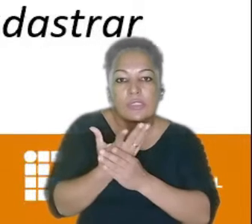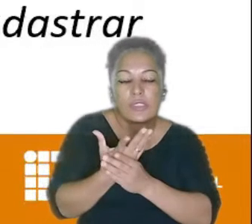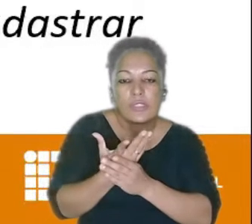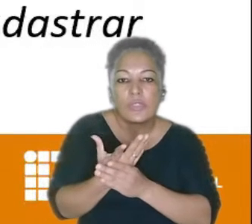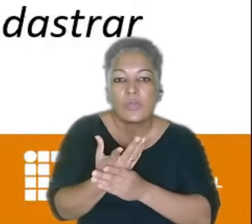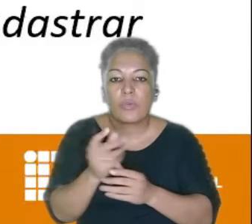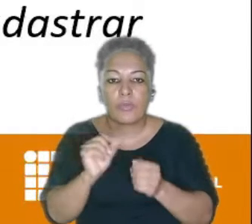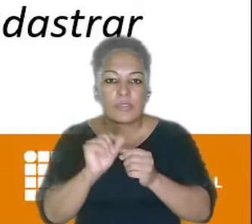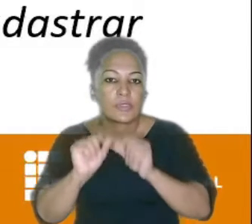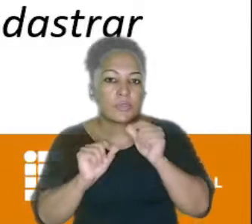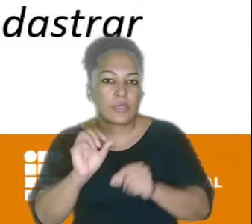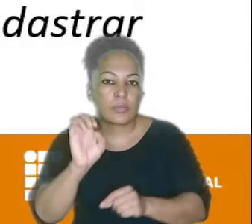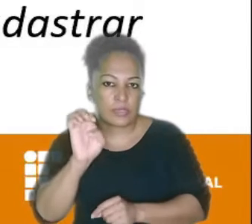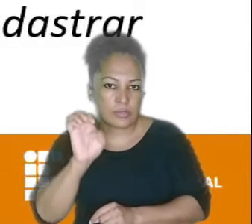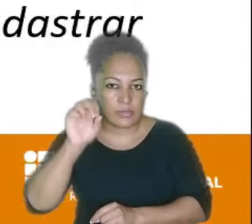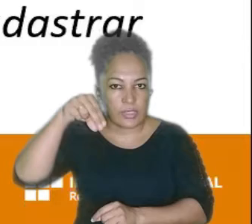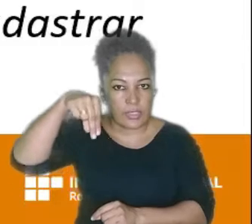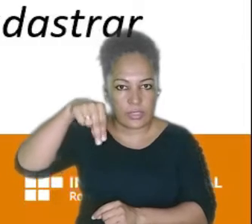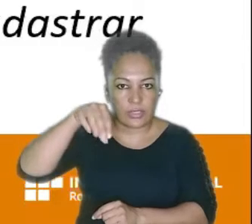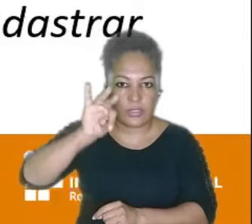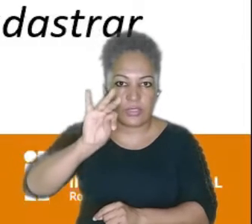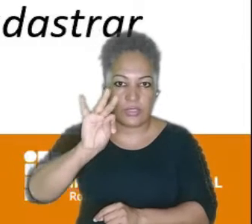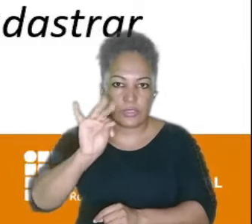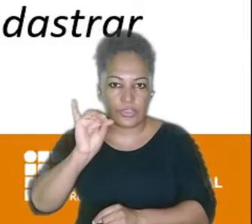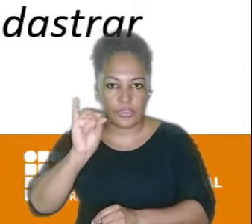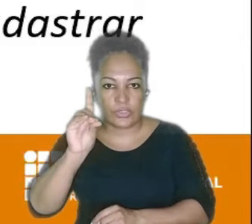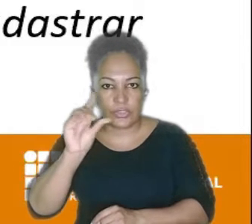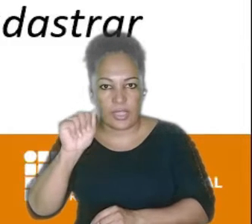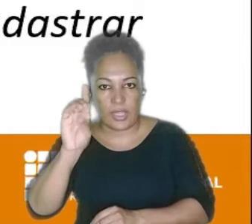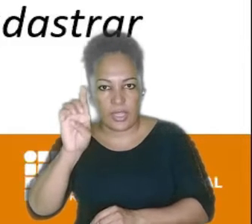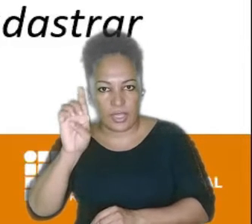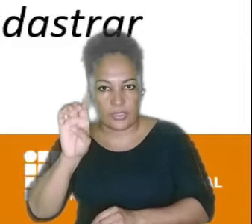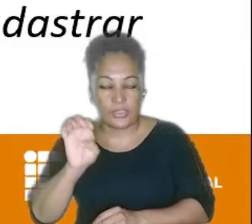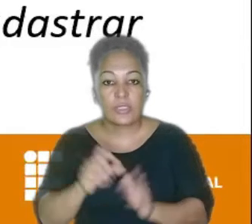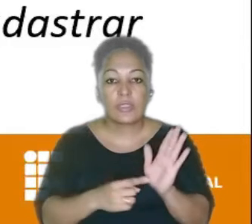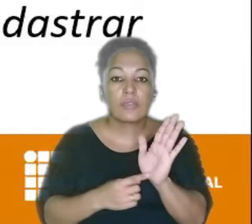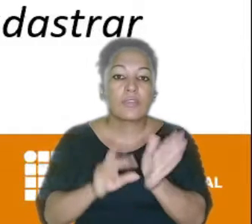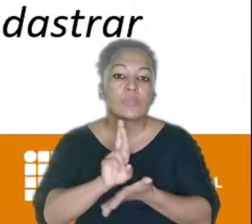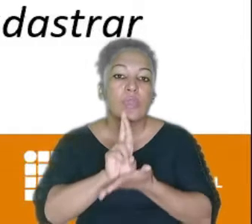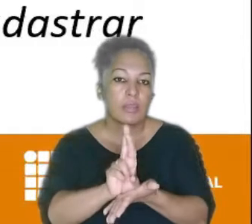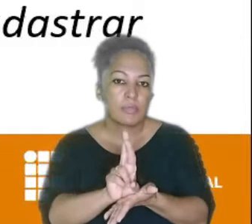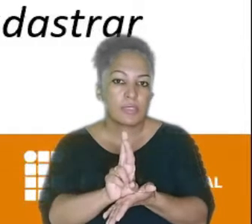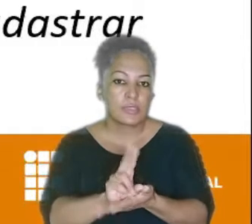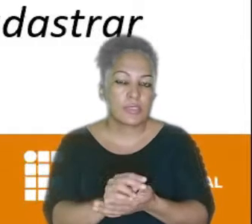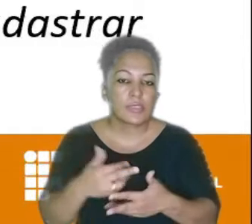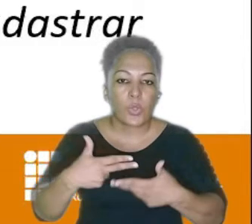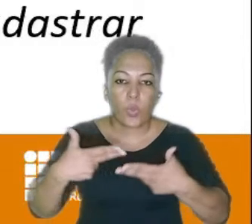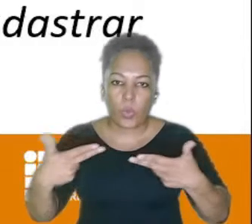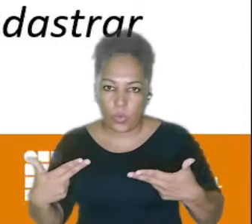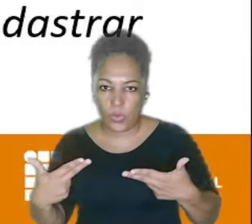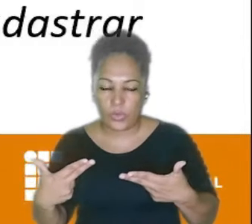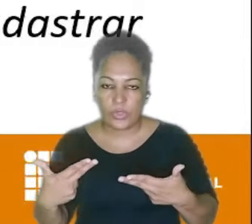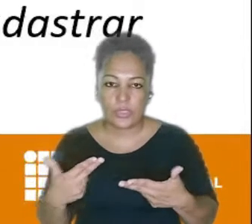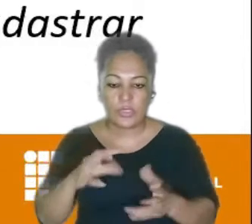entidades são, né, objetos físicos ou abstratos que representam